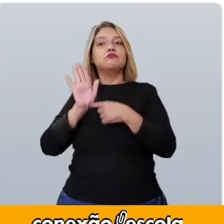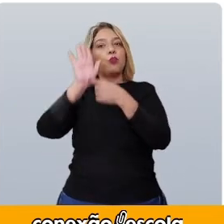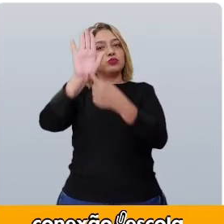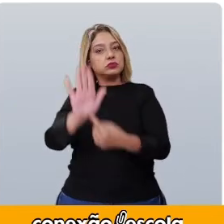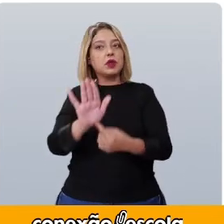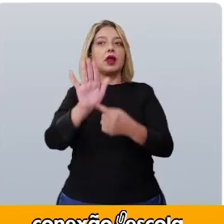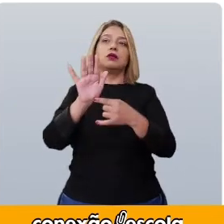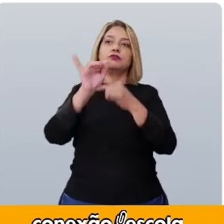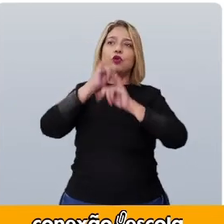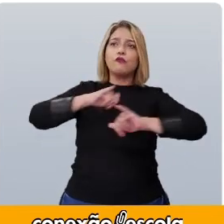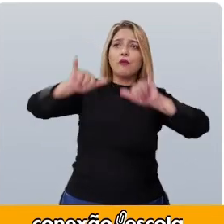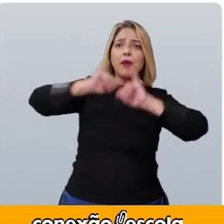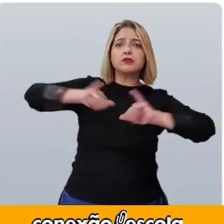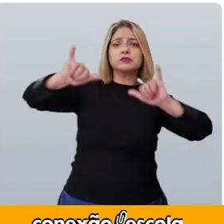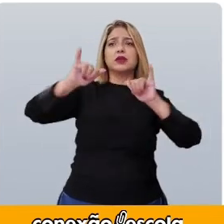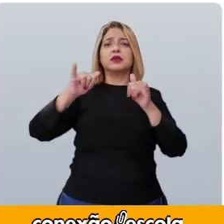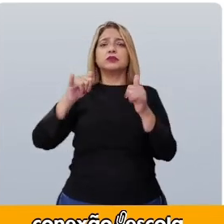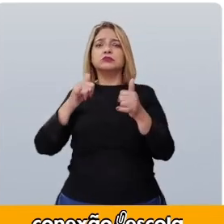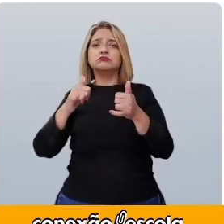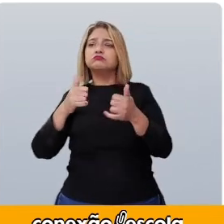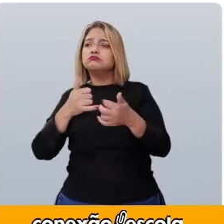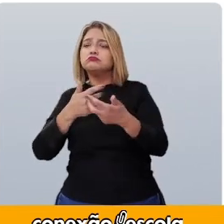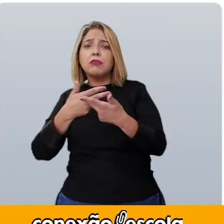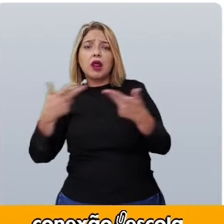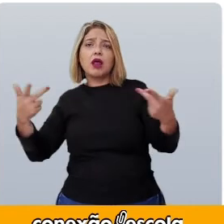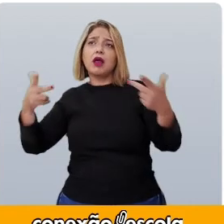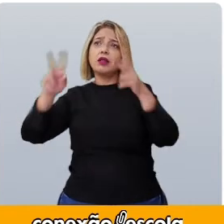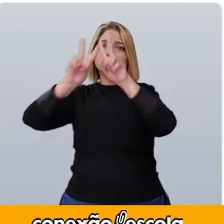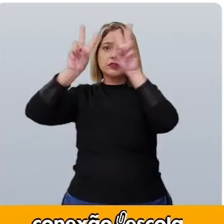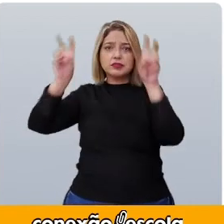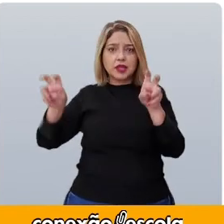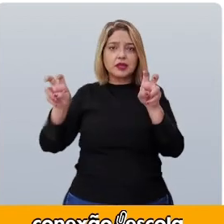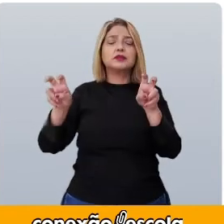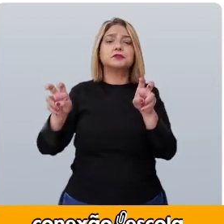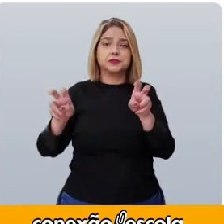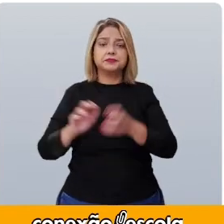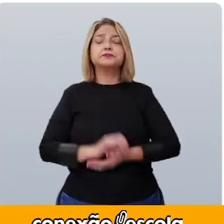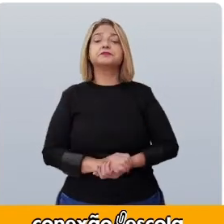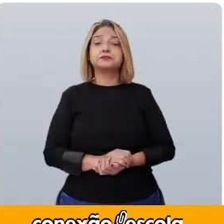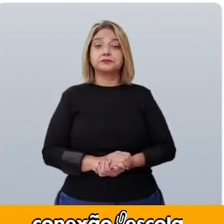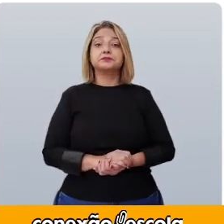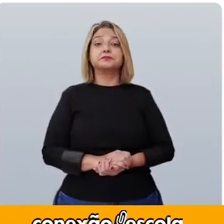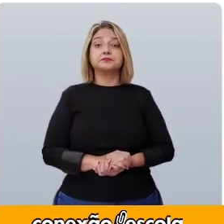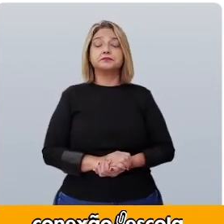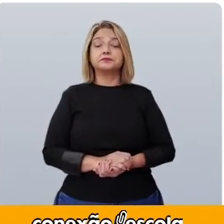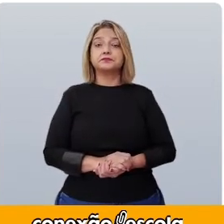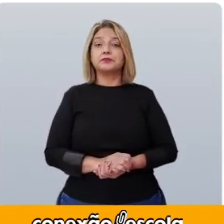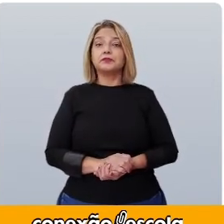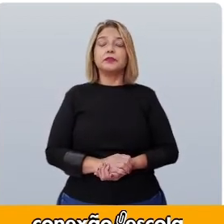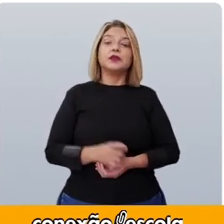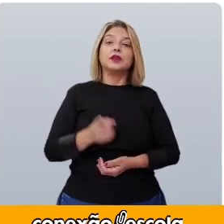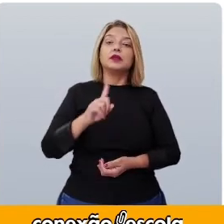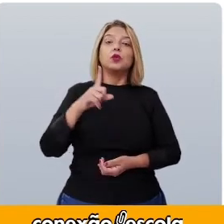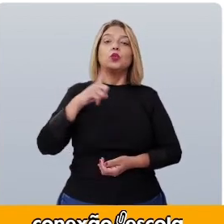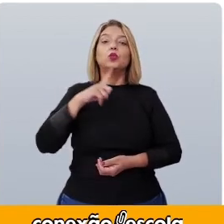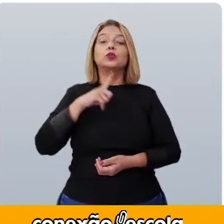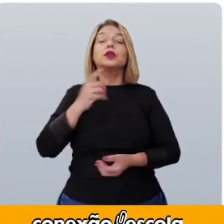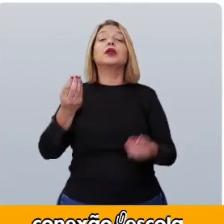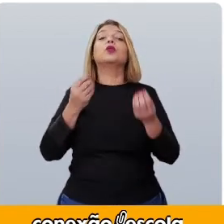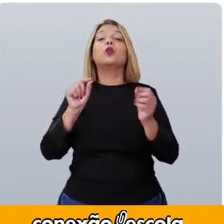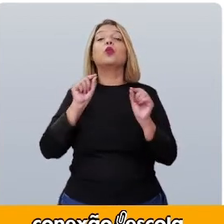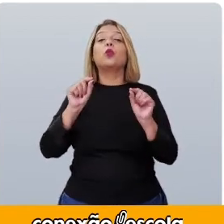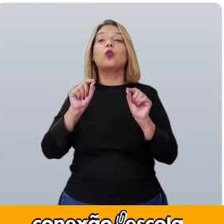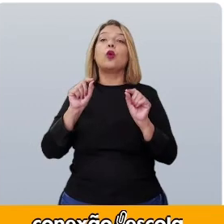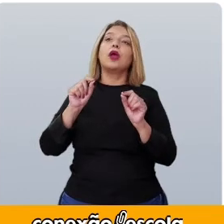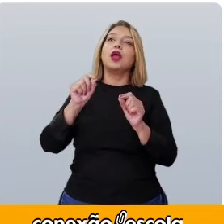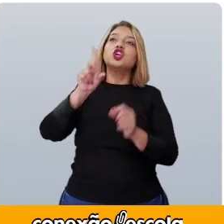informar ao leitor os temas gerais do conteúdo da edição. Não costuma apresentar em sua estrutura